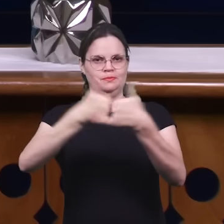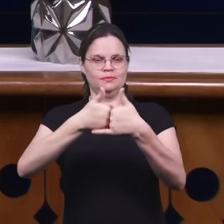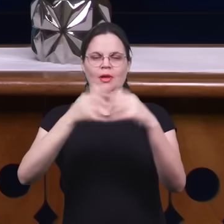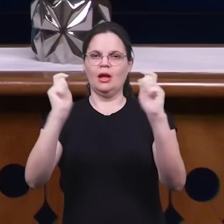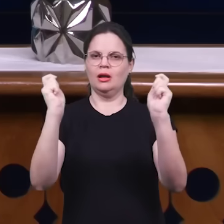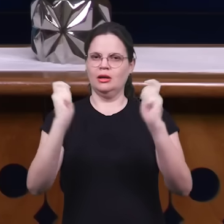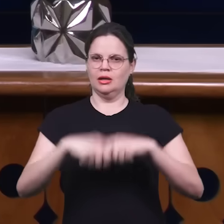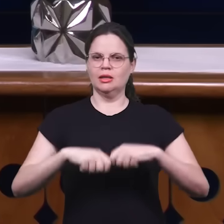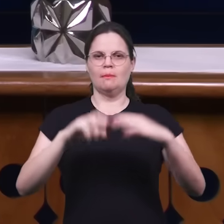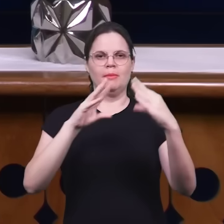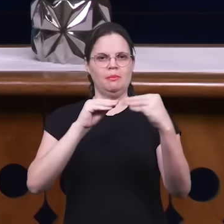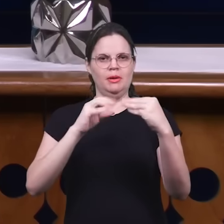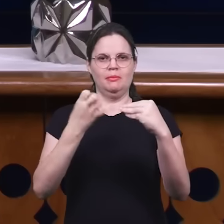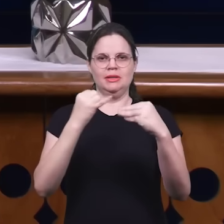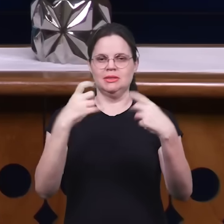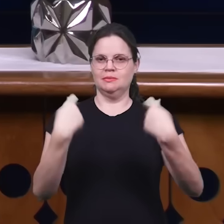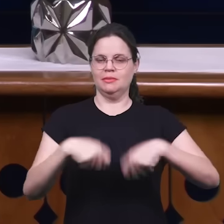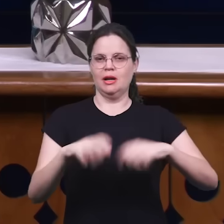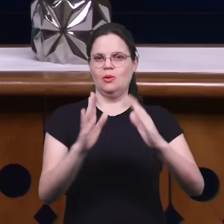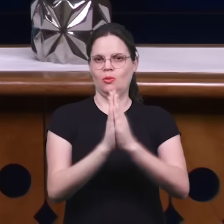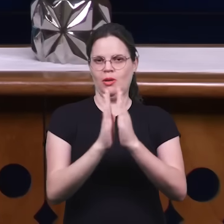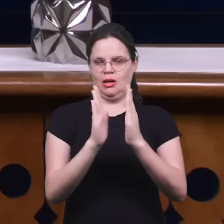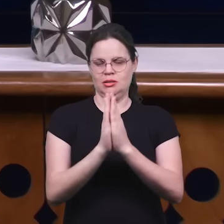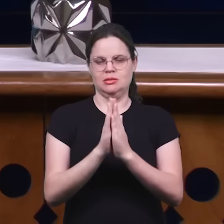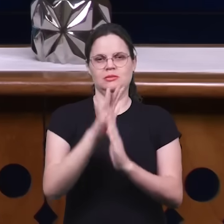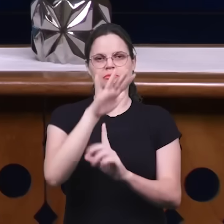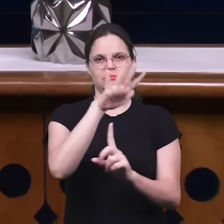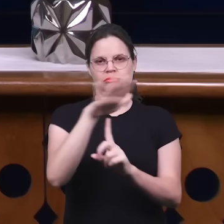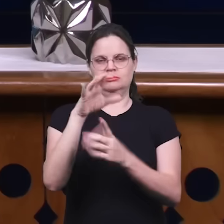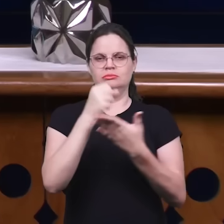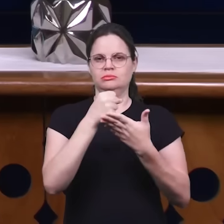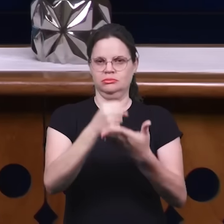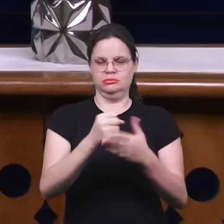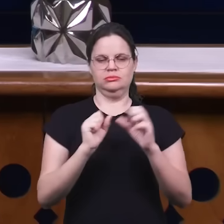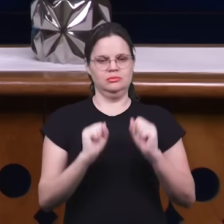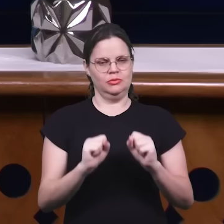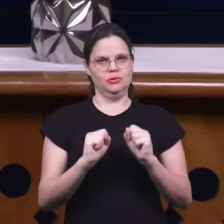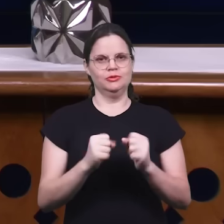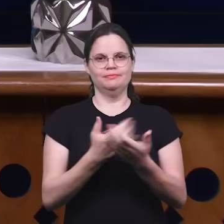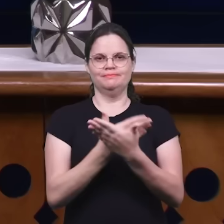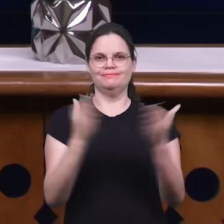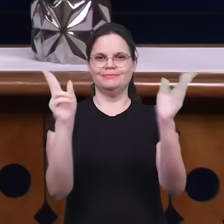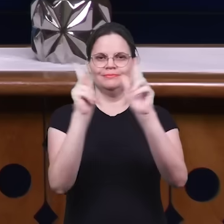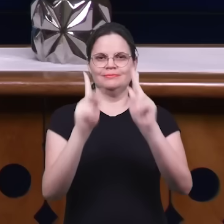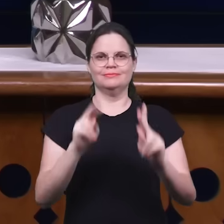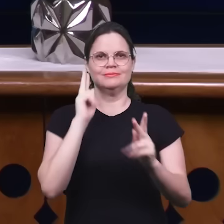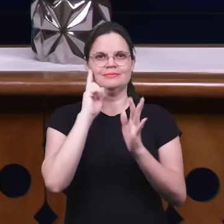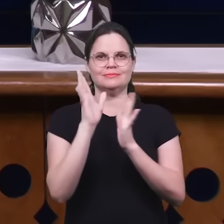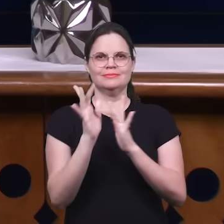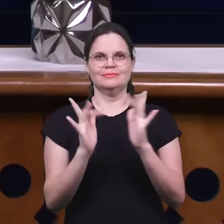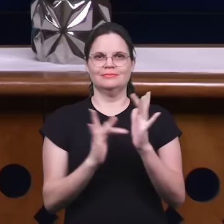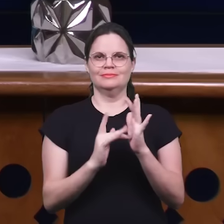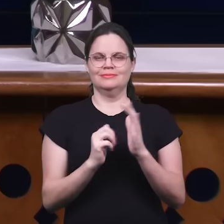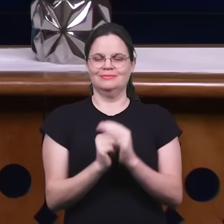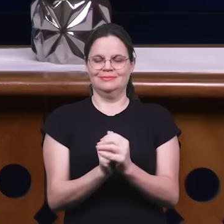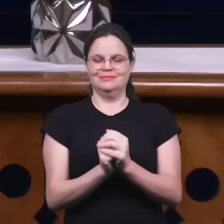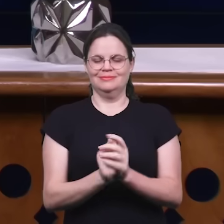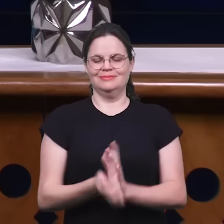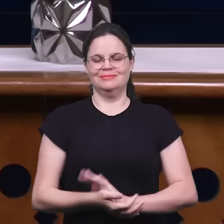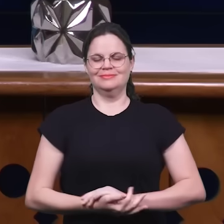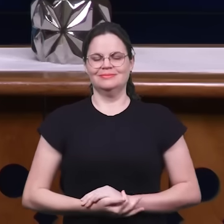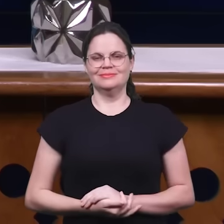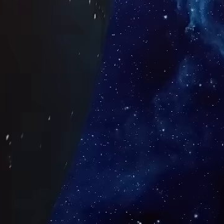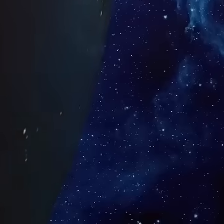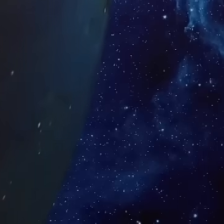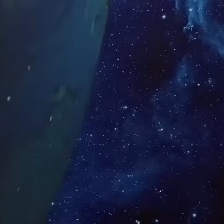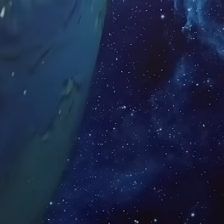0800-707-3076 para aqueles que precisam também de uma assistência. E desejamos a todos a paz do Senhor